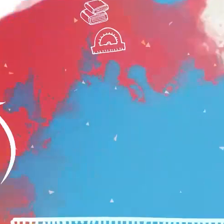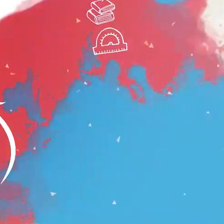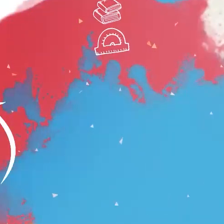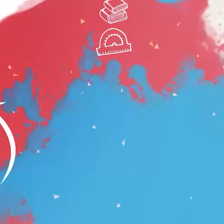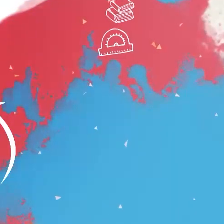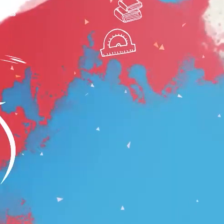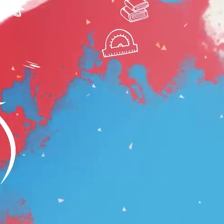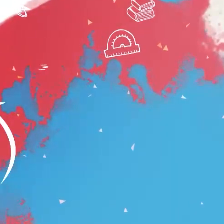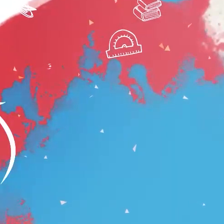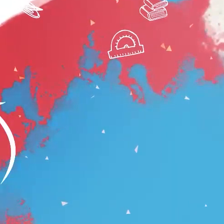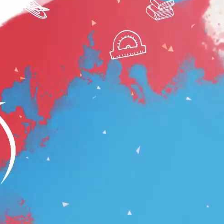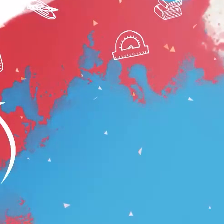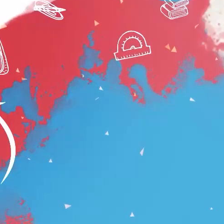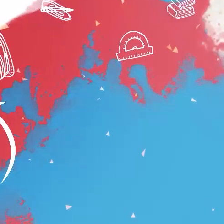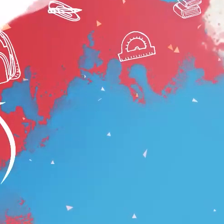Música